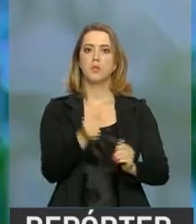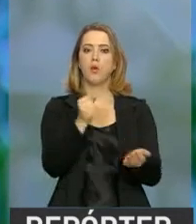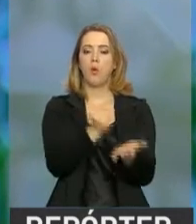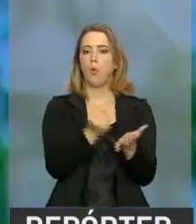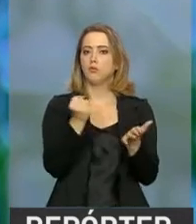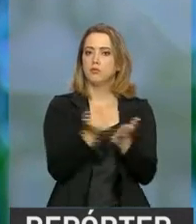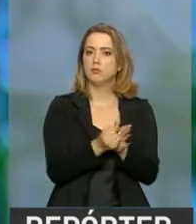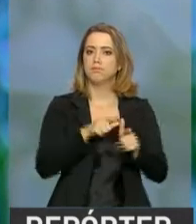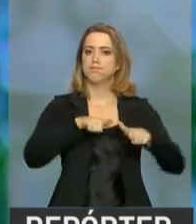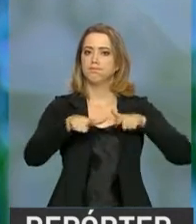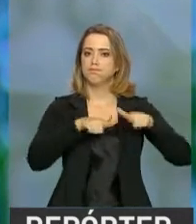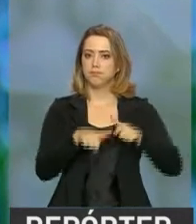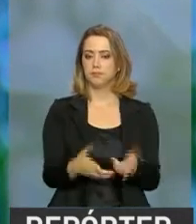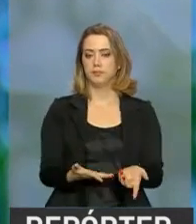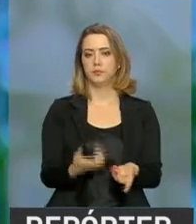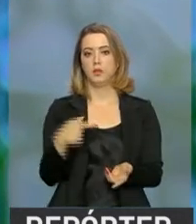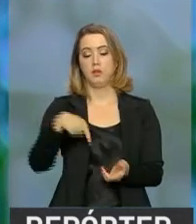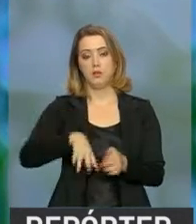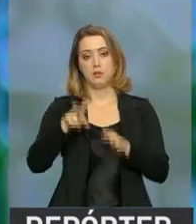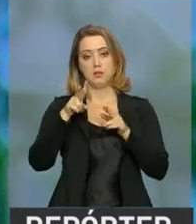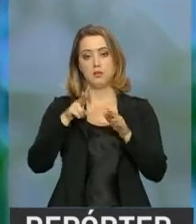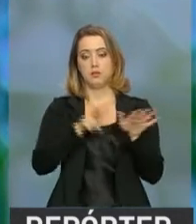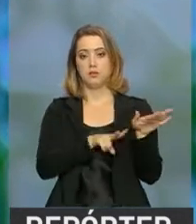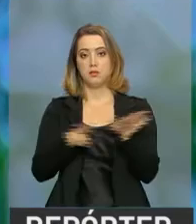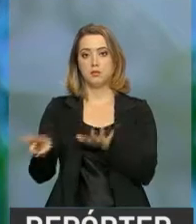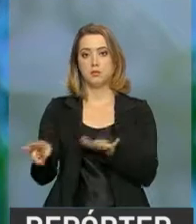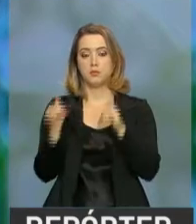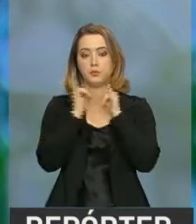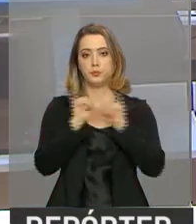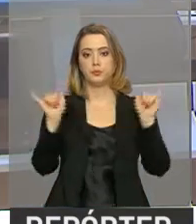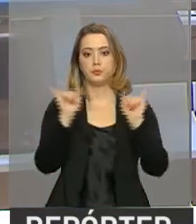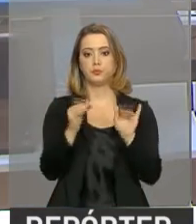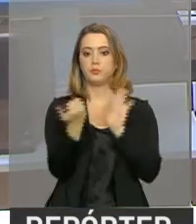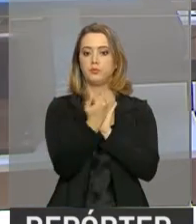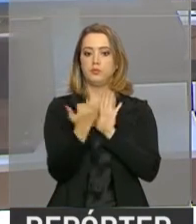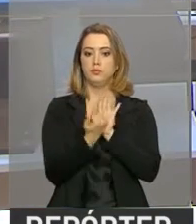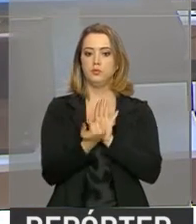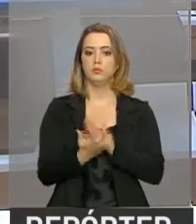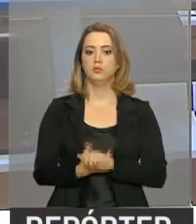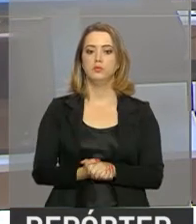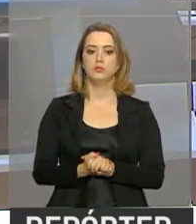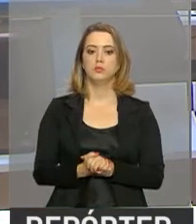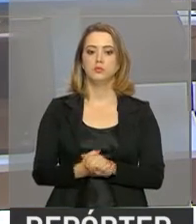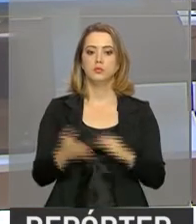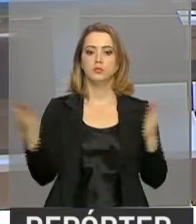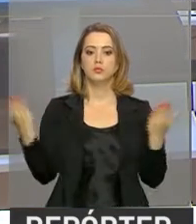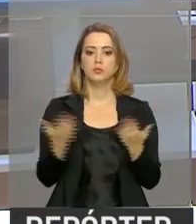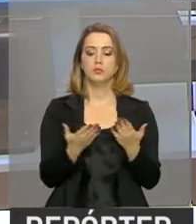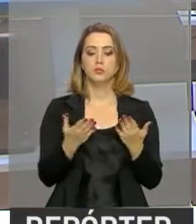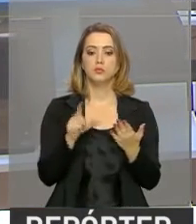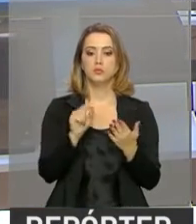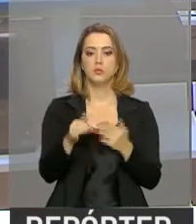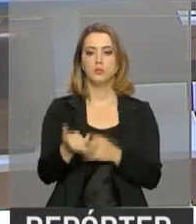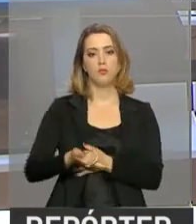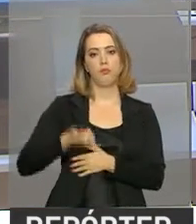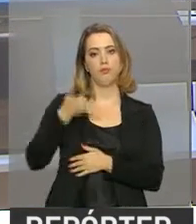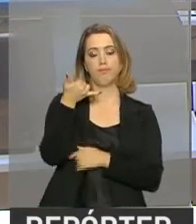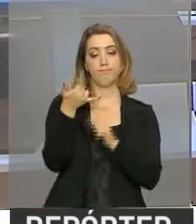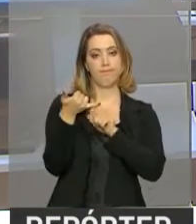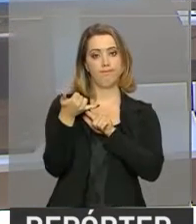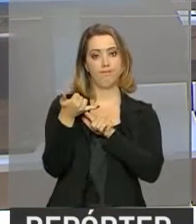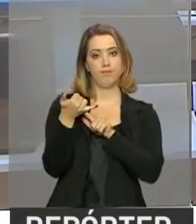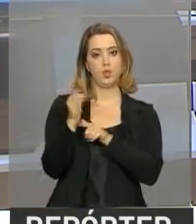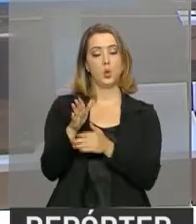de pessoas nesta semana nós estaremos lançando este plano o assunto agora telefonia a partir de domingo